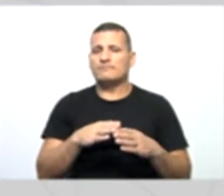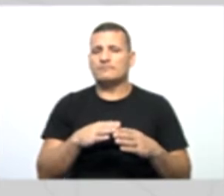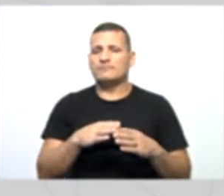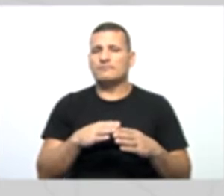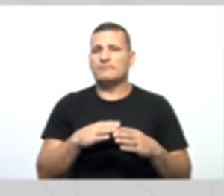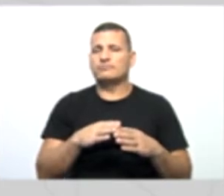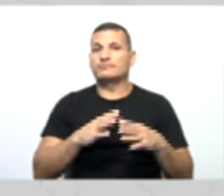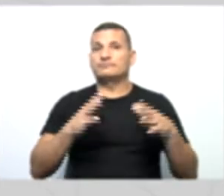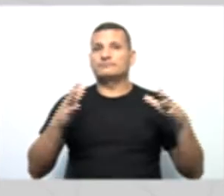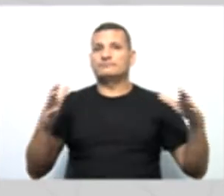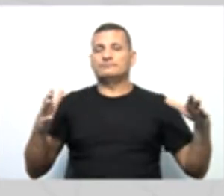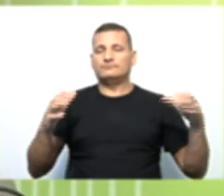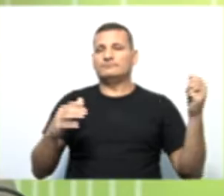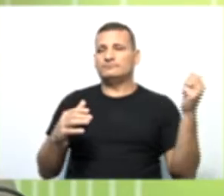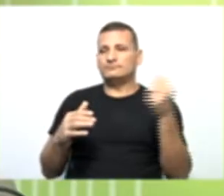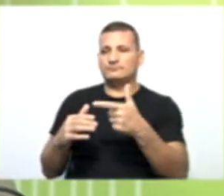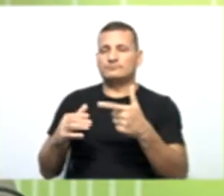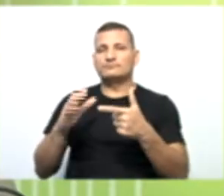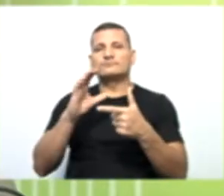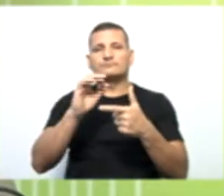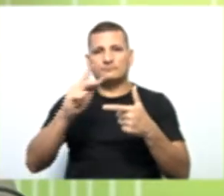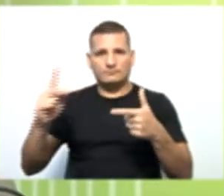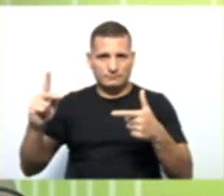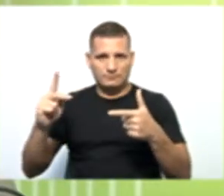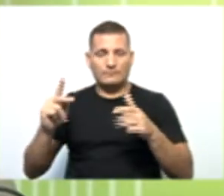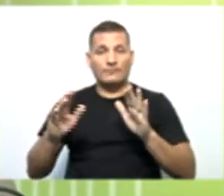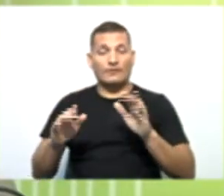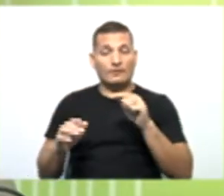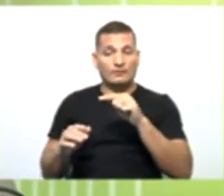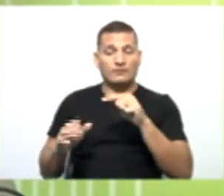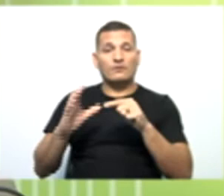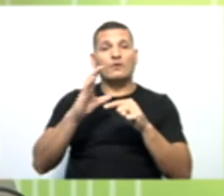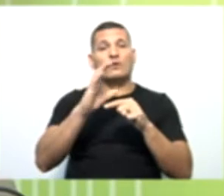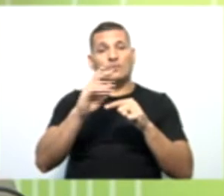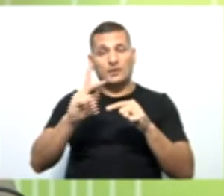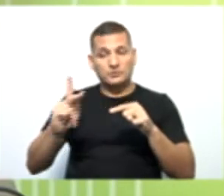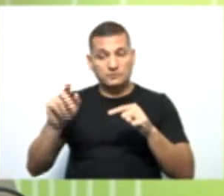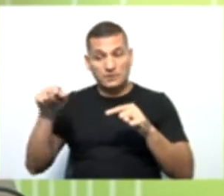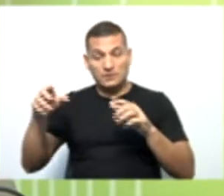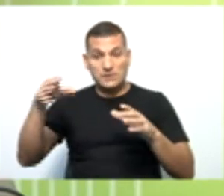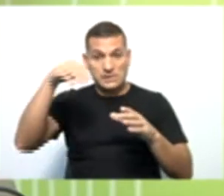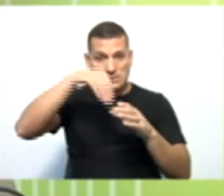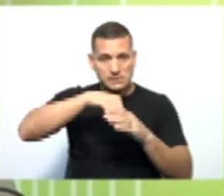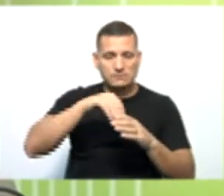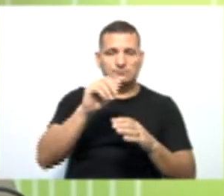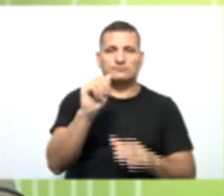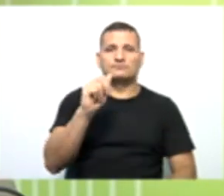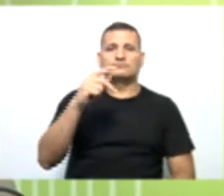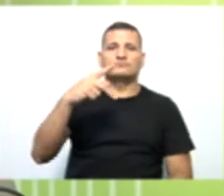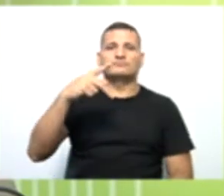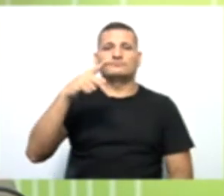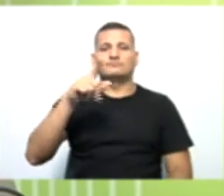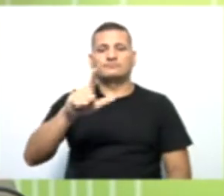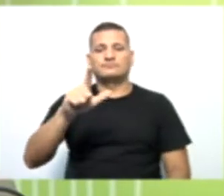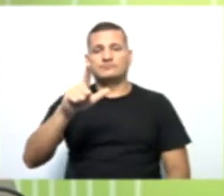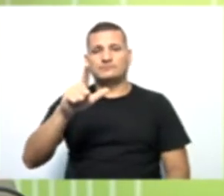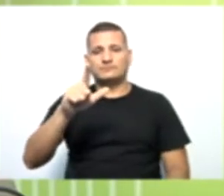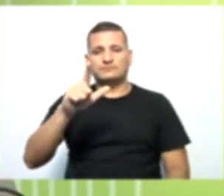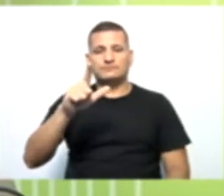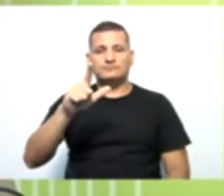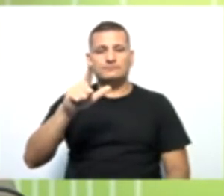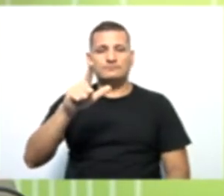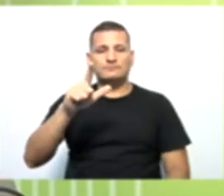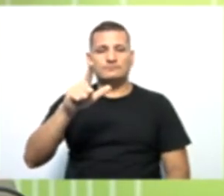Uma cooperativa, na verdade. A cooperativa é um dos negócios que faz parte desse arranjo